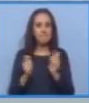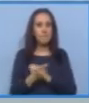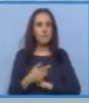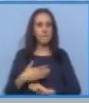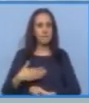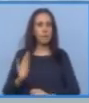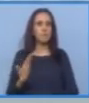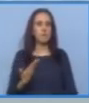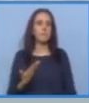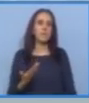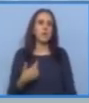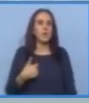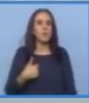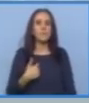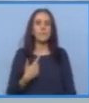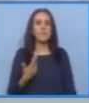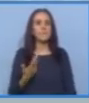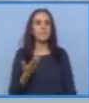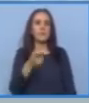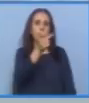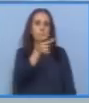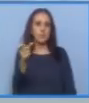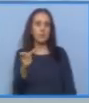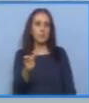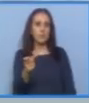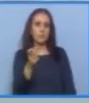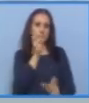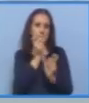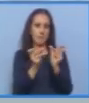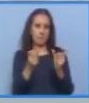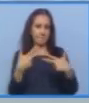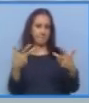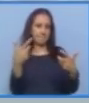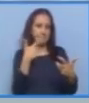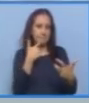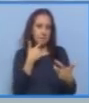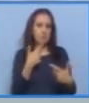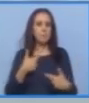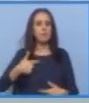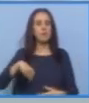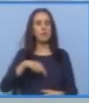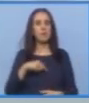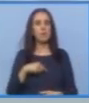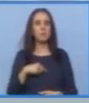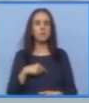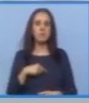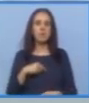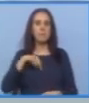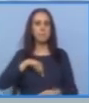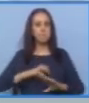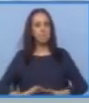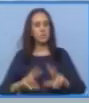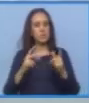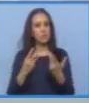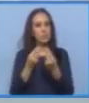estou falando para pessoas que provavelmente compreenderão estas palavras. No fundo, exige a nossa capacidade de crescermos em